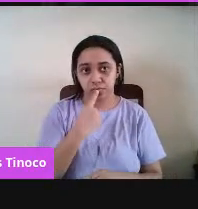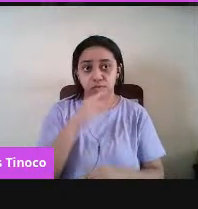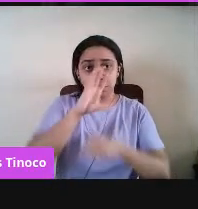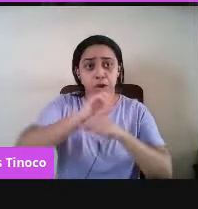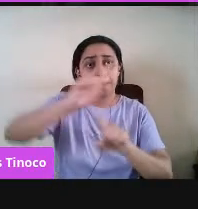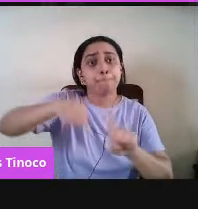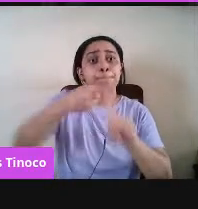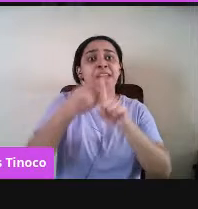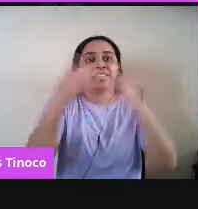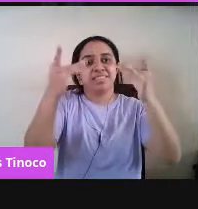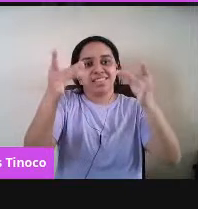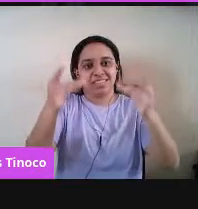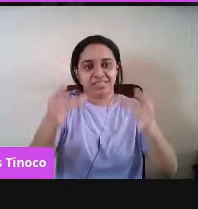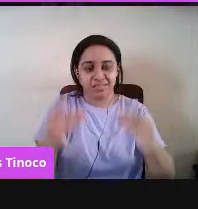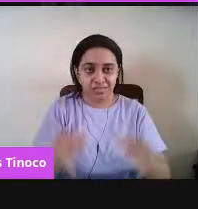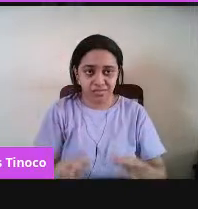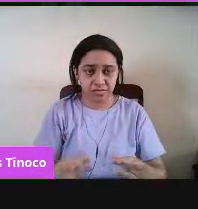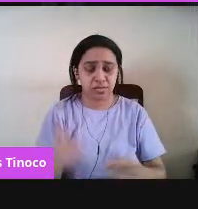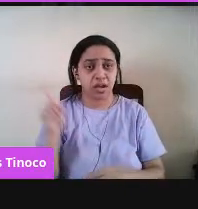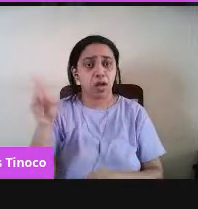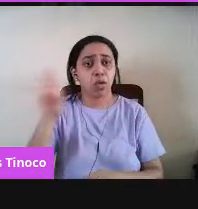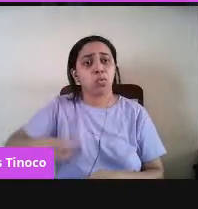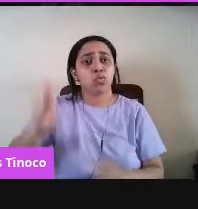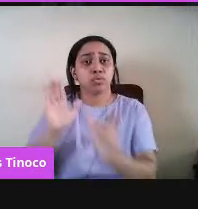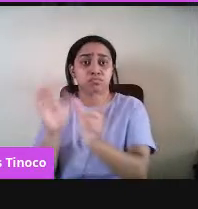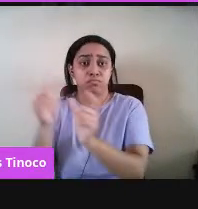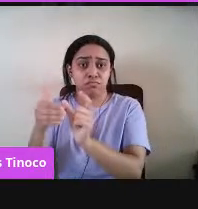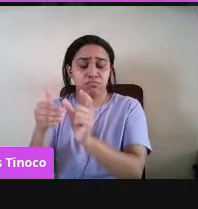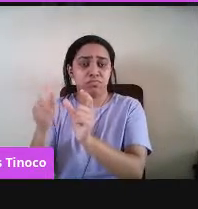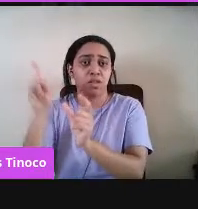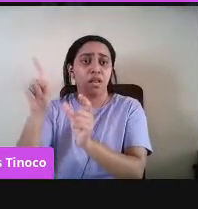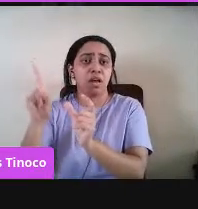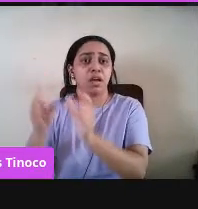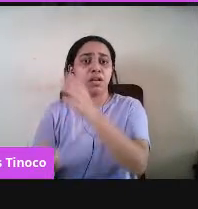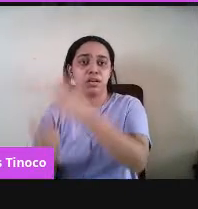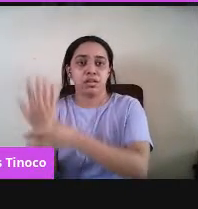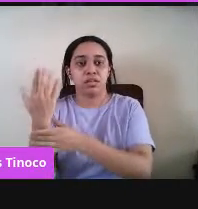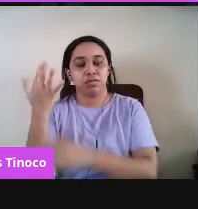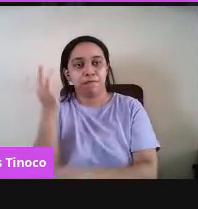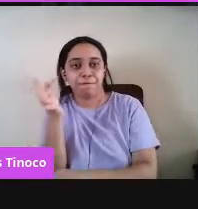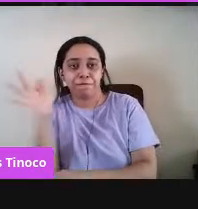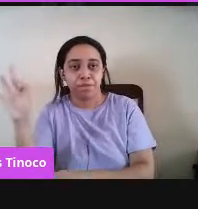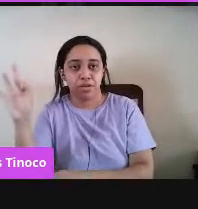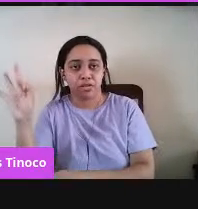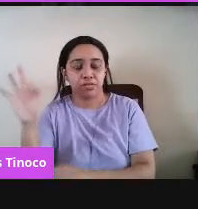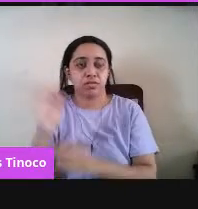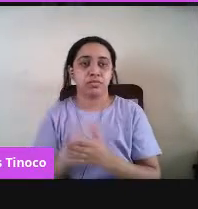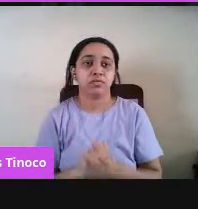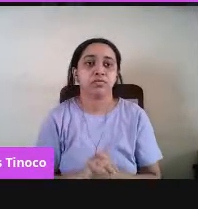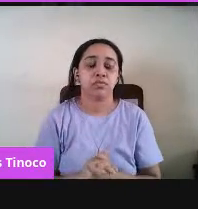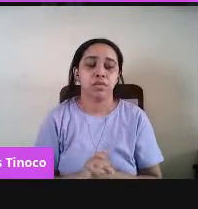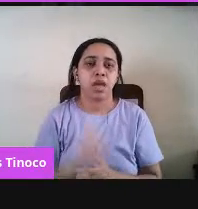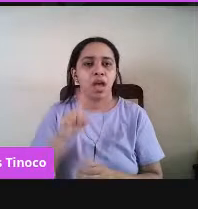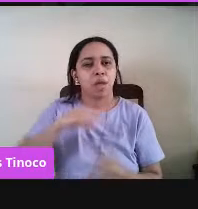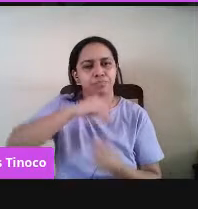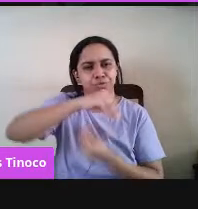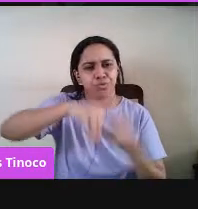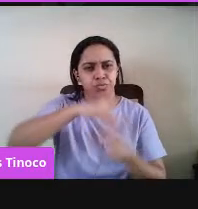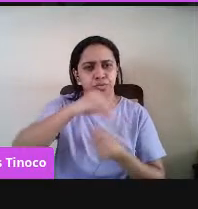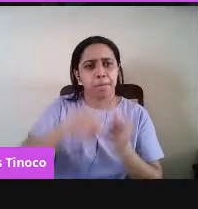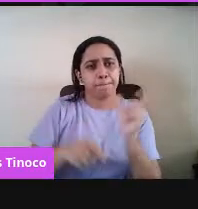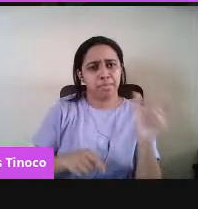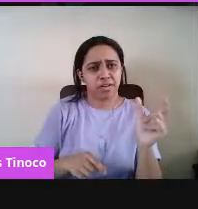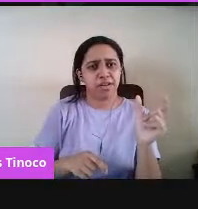termo que foi criado na França a partir, dedipix, o termo, que foi uma mistura de palavras do